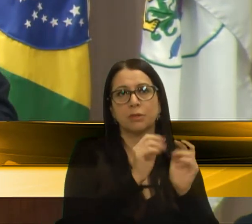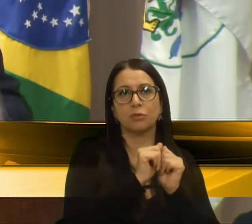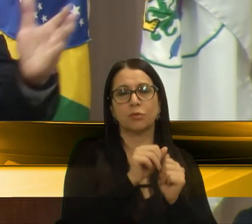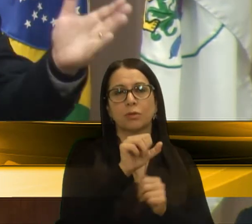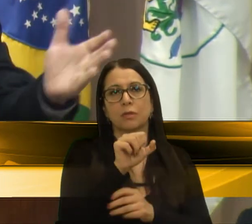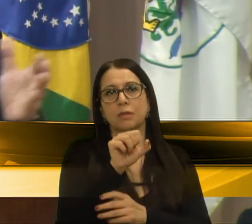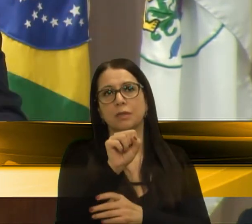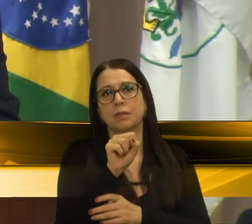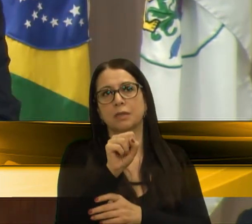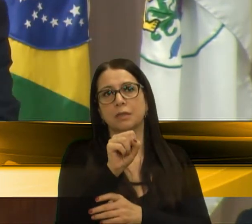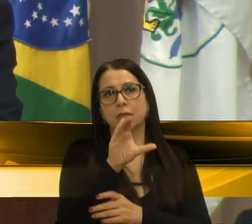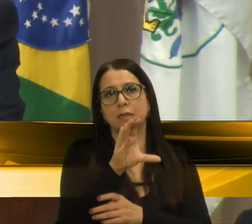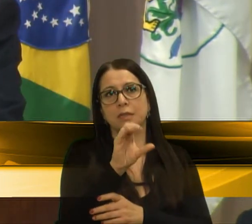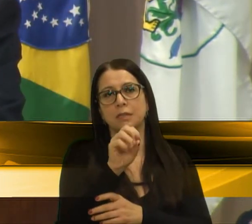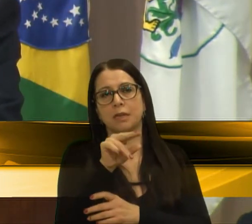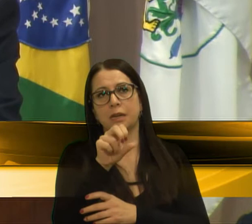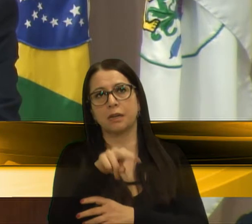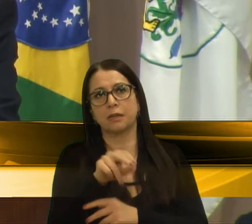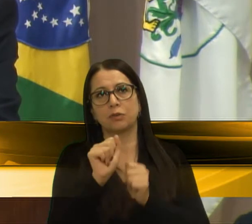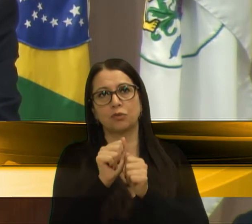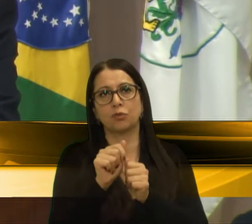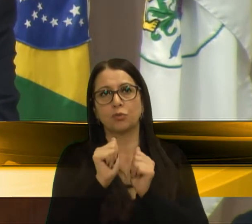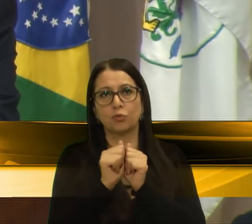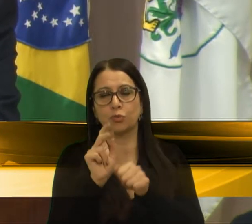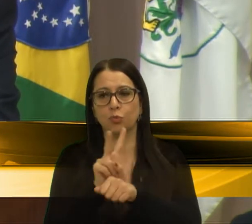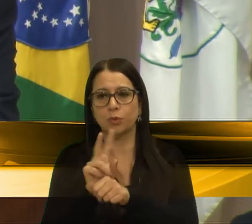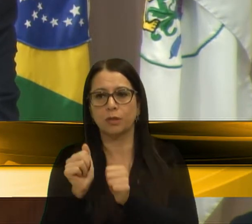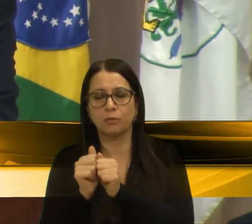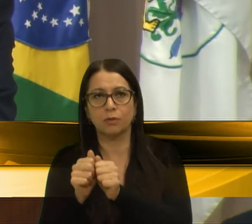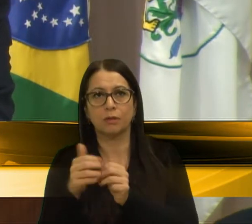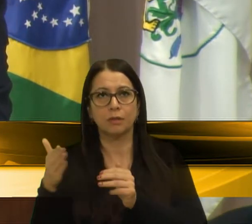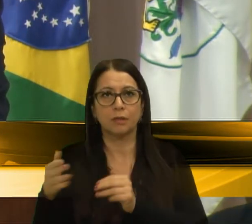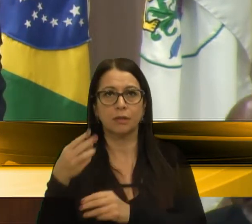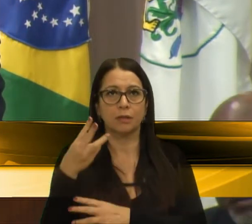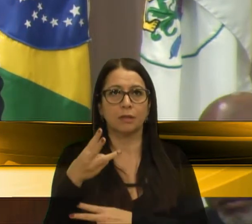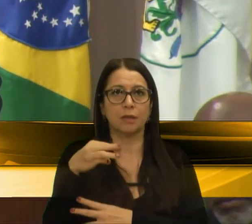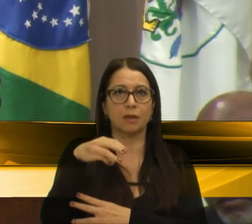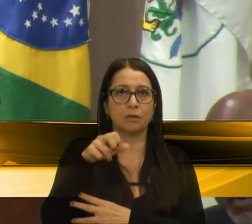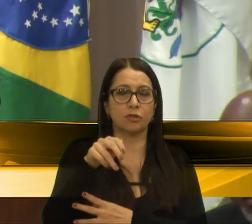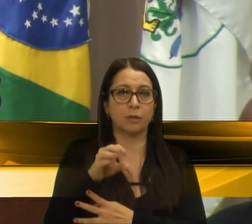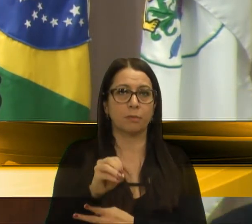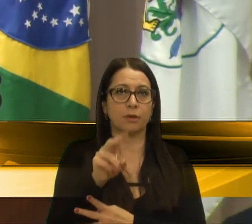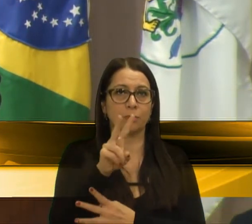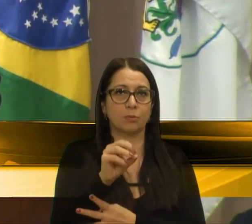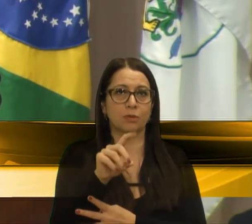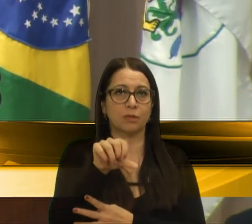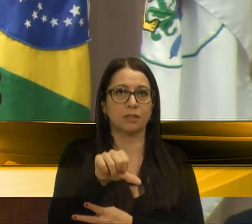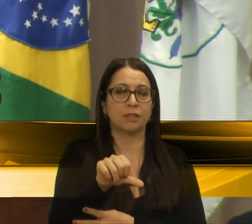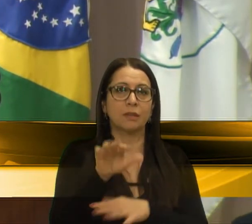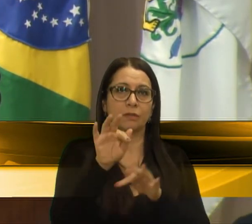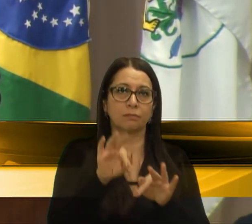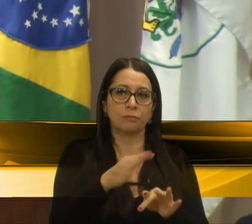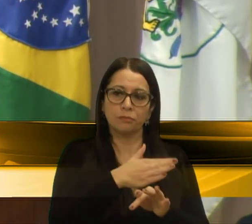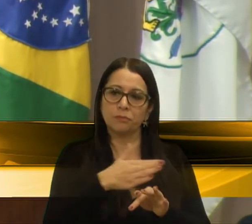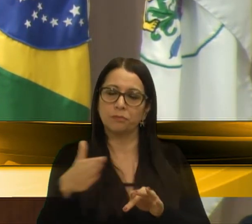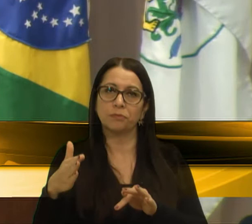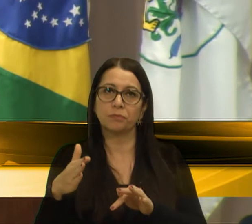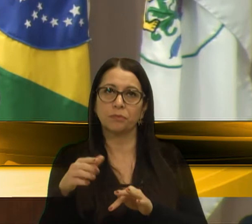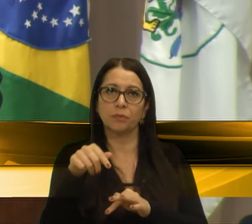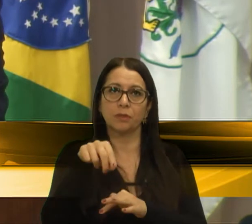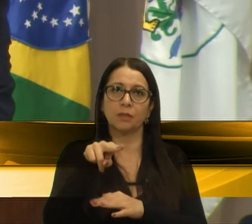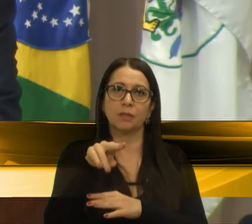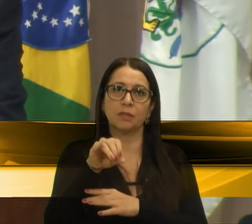SECAM, com os cuidados do André, sempre ao lado. E graças a Deus, dia 3 de maio de 2019, encerrei o ciclo de